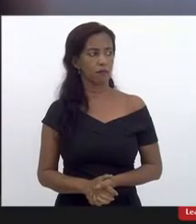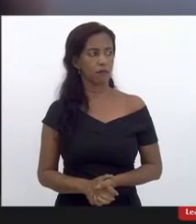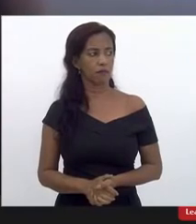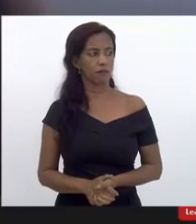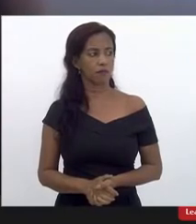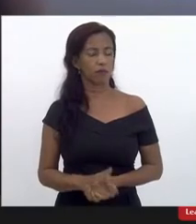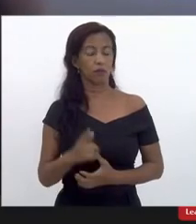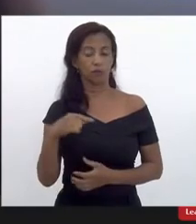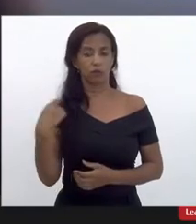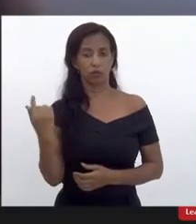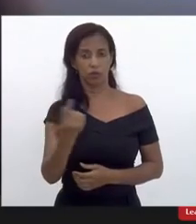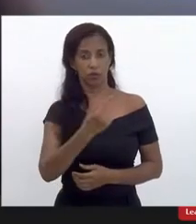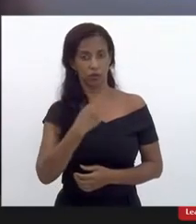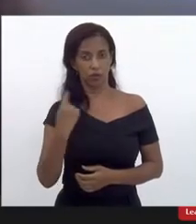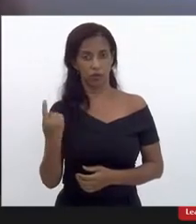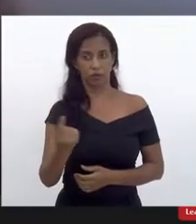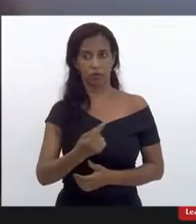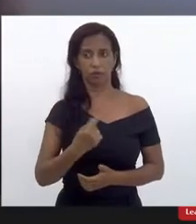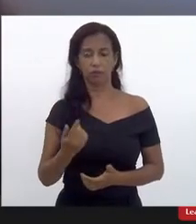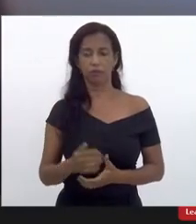No geral,